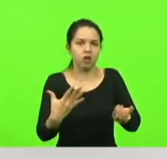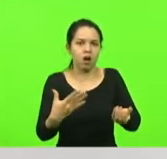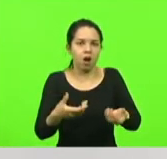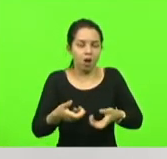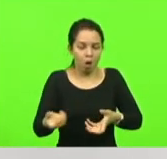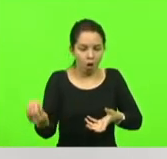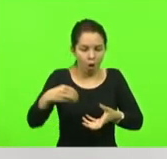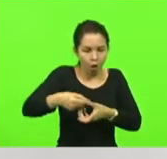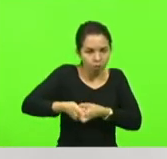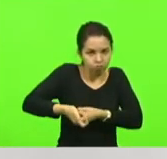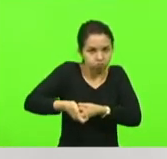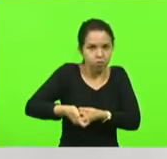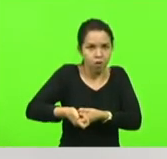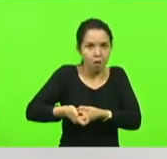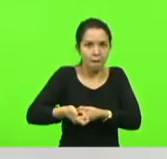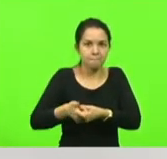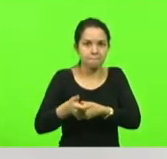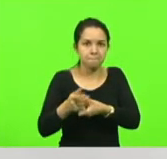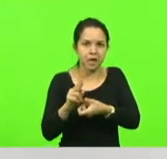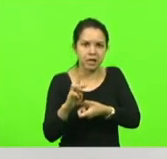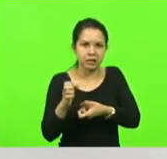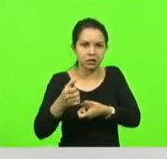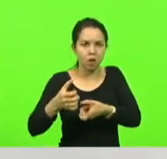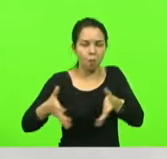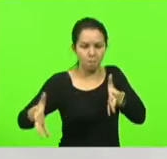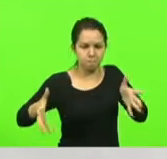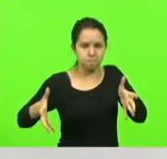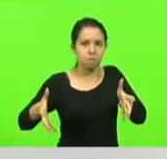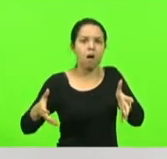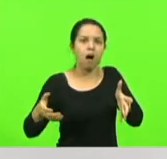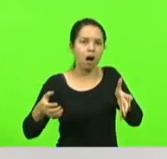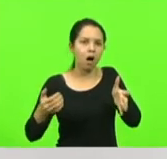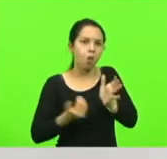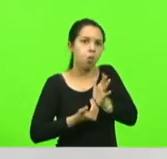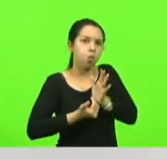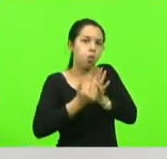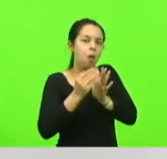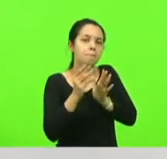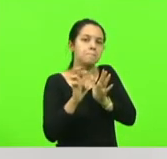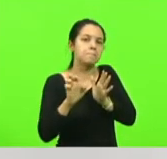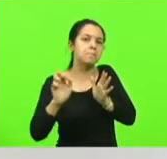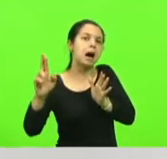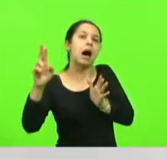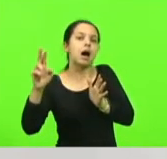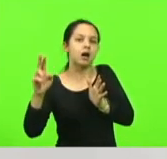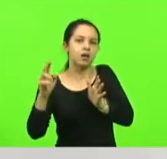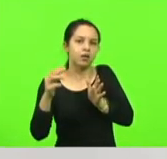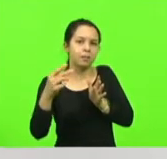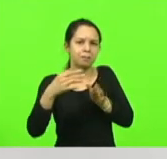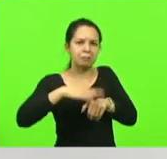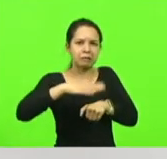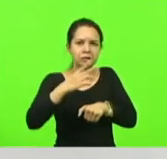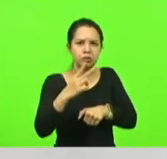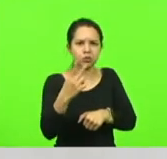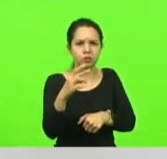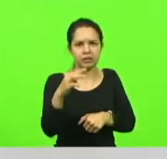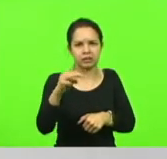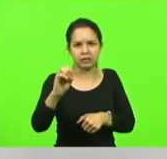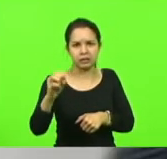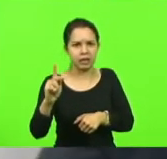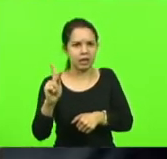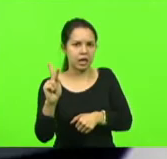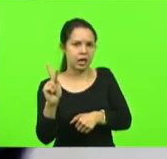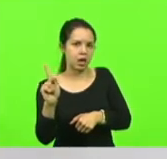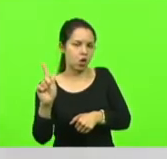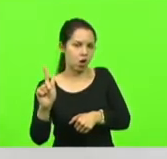cilindro é uma pressão alta, mais de 200 bar, isso é mais de 200 kg força por centímetro quadrado, então,